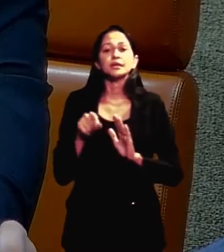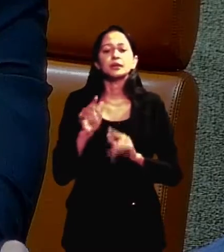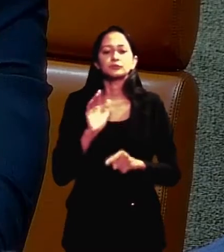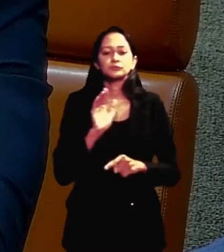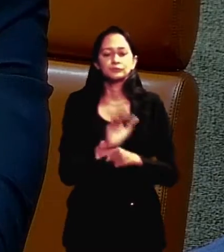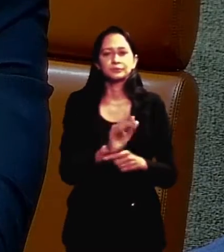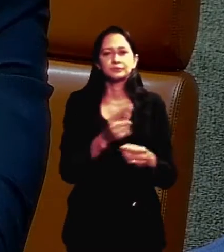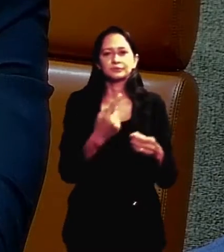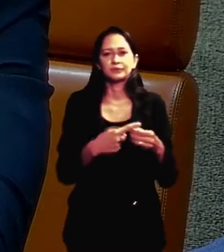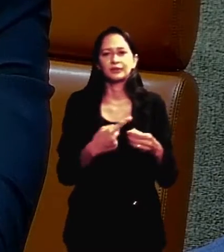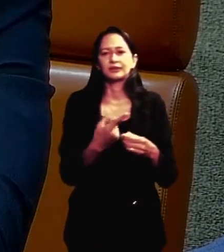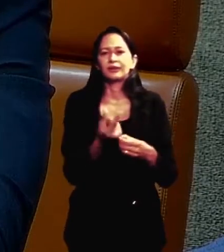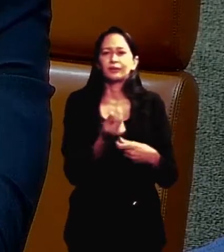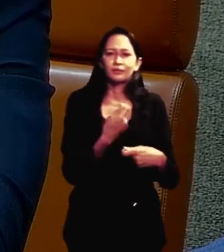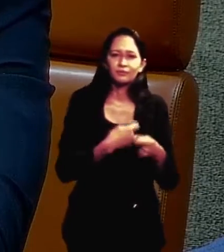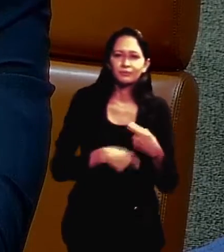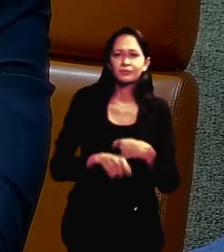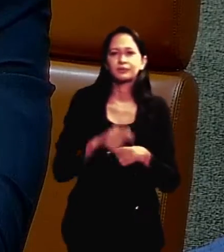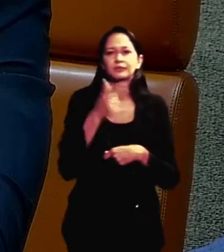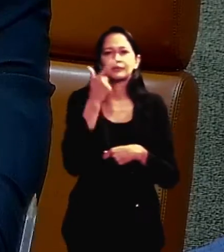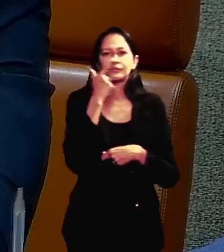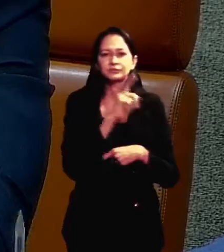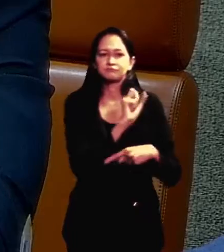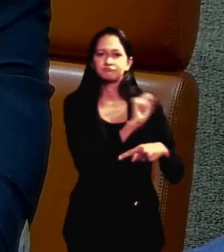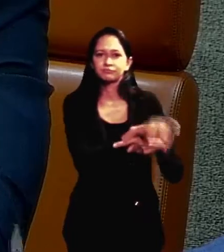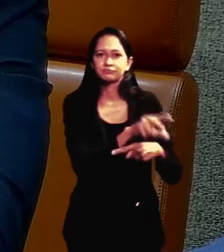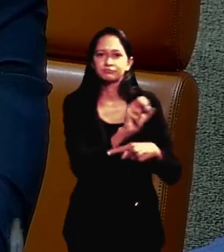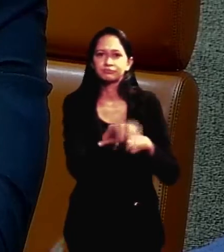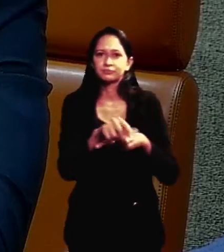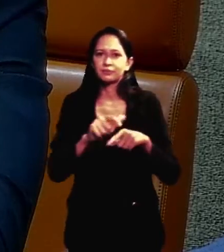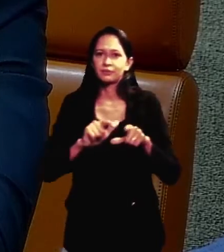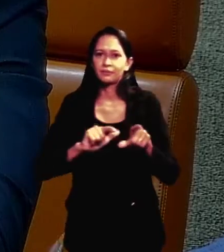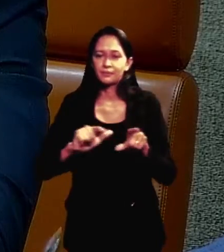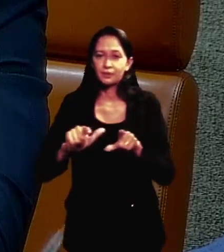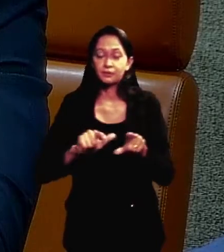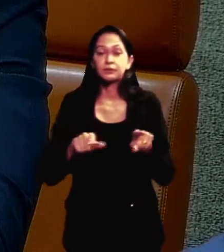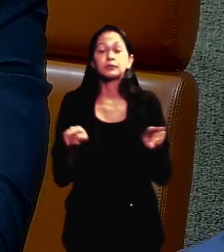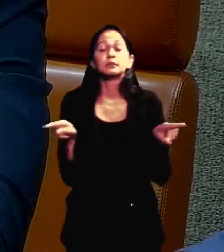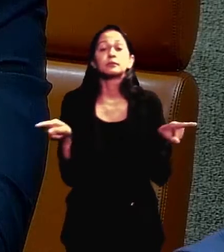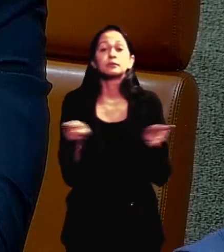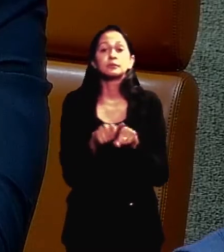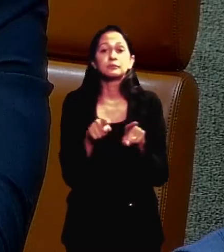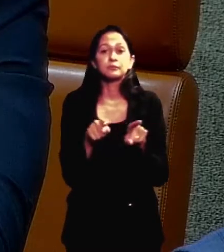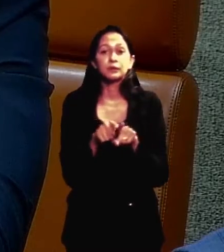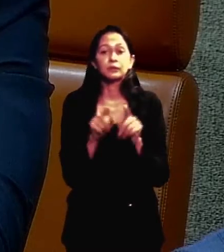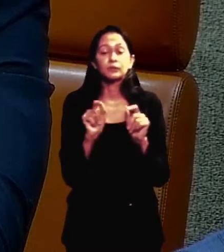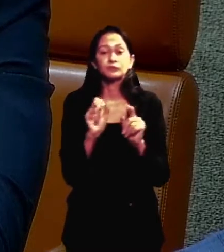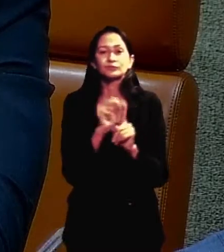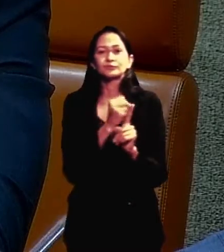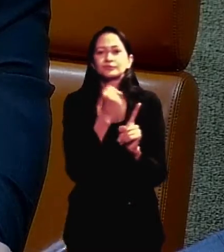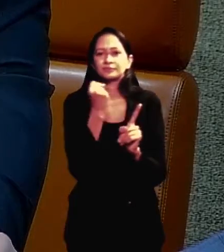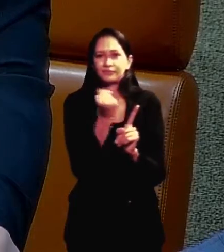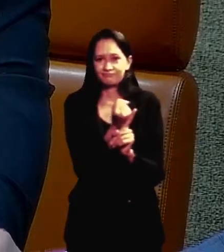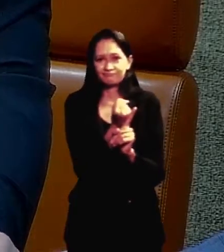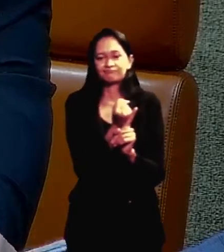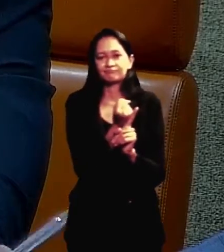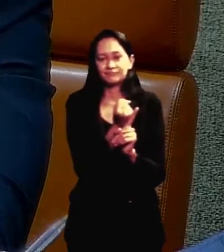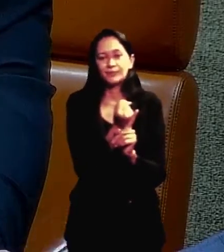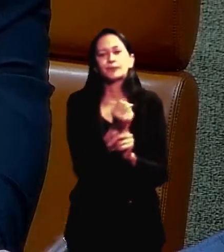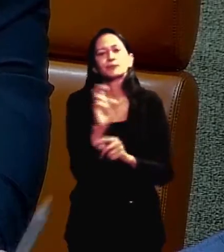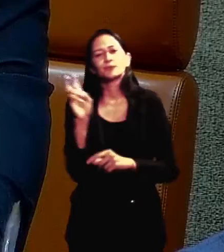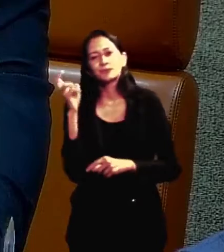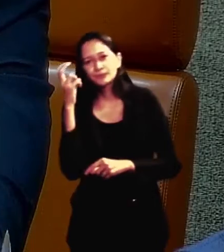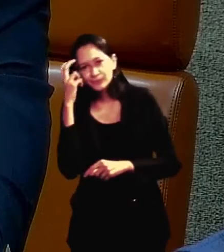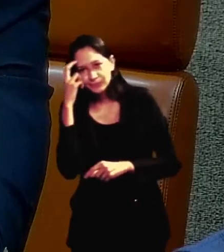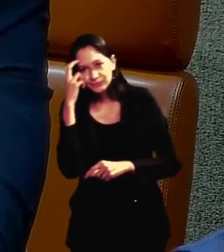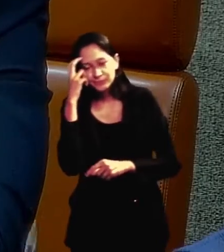nossa cidade na questão da economia, gerando emprego, gerando oportunidades, mas também na questão social, na questão